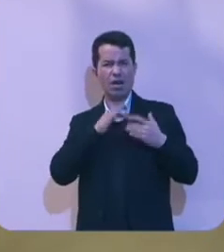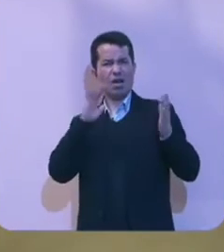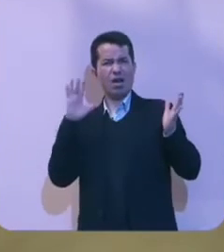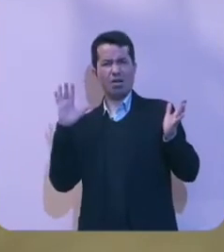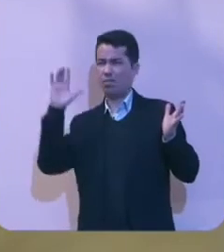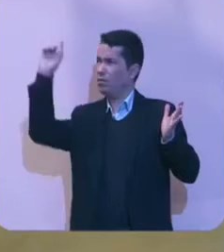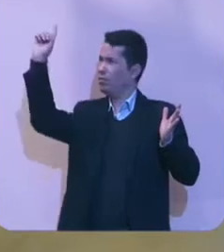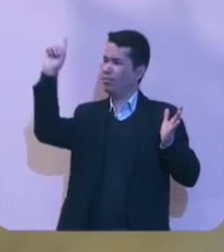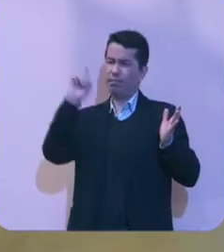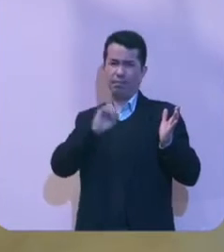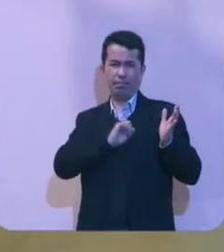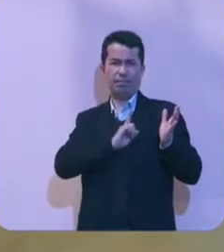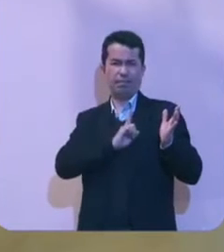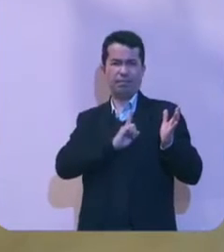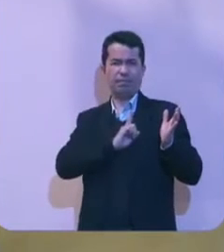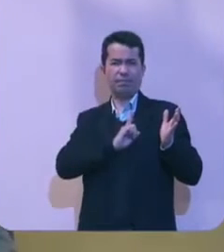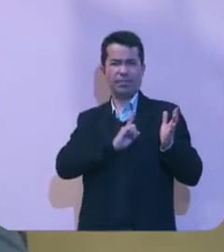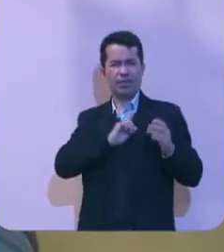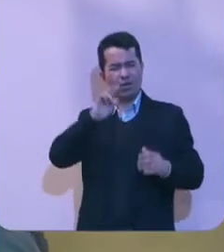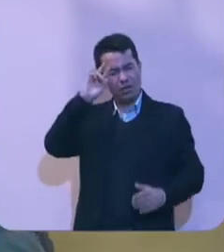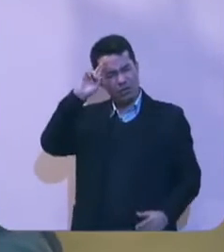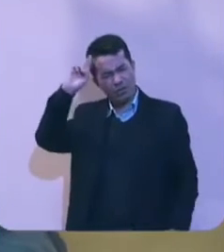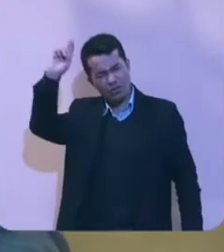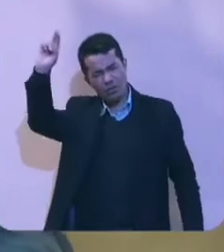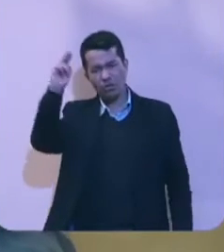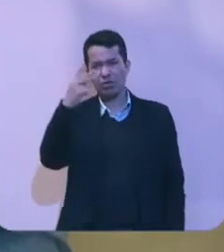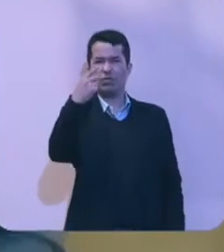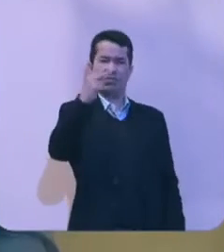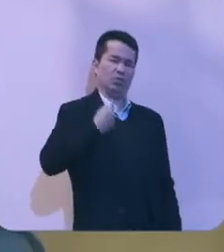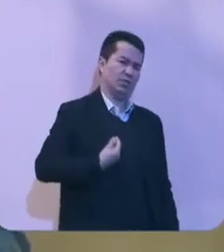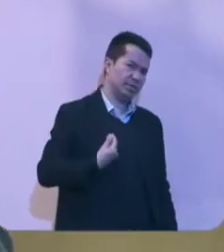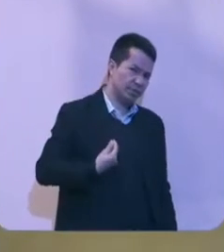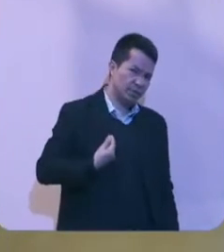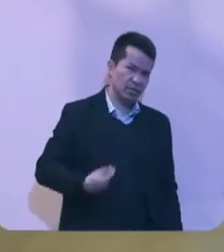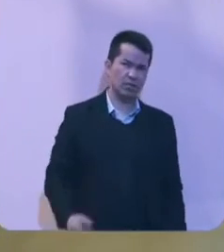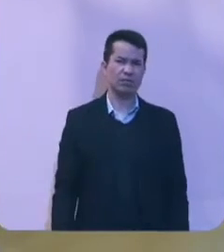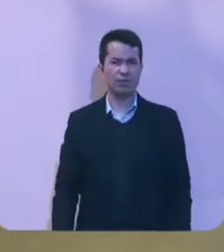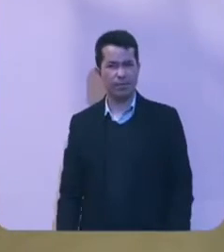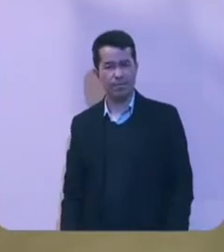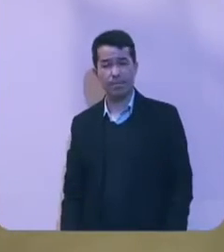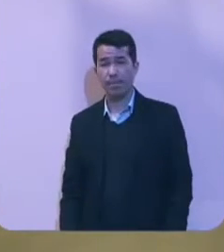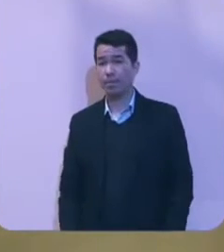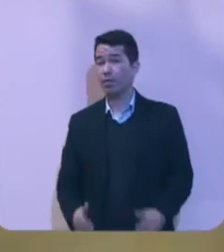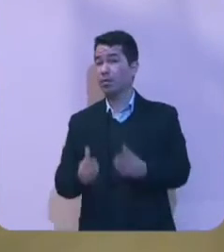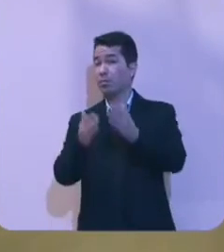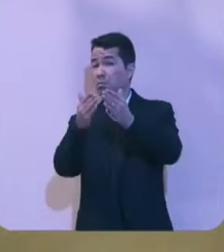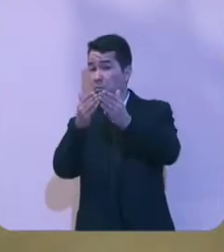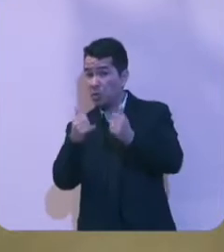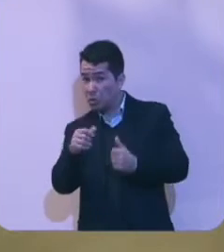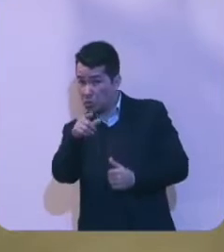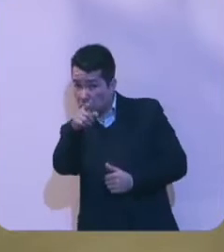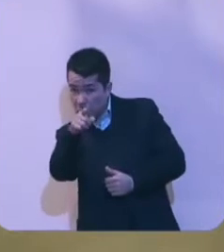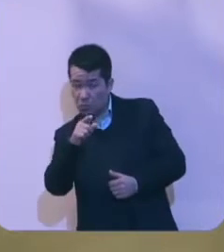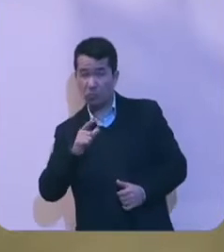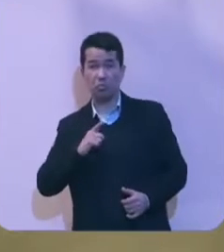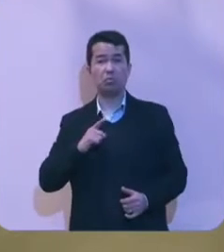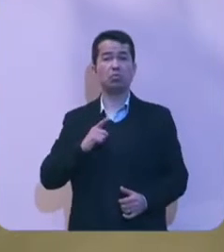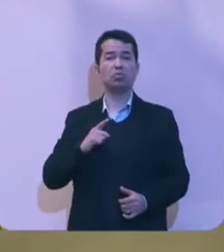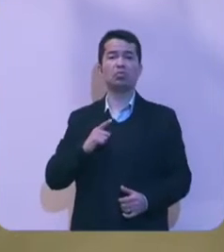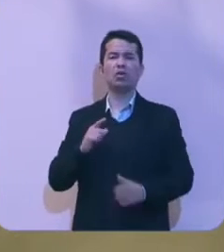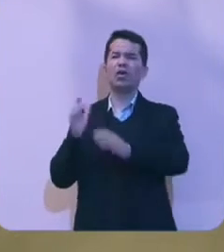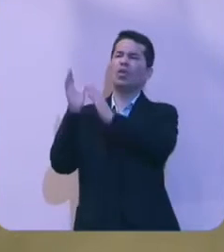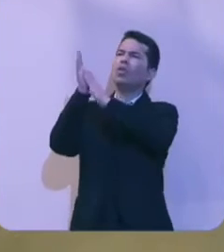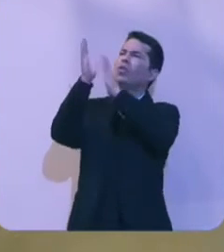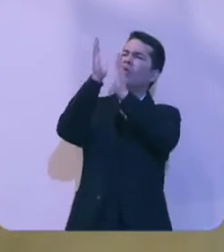na batalha com você. Pela fé a gente faz isso. E eu vou te convidar a louvar a Deus por aquilo que Ele